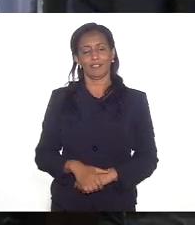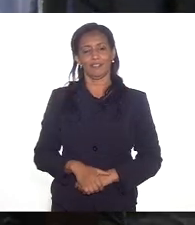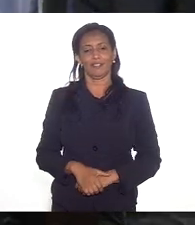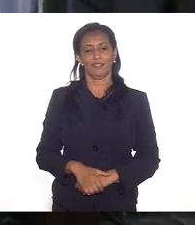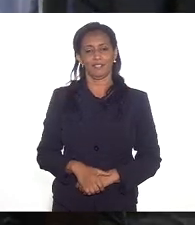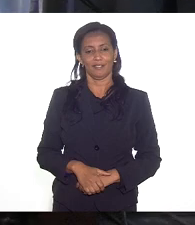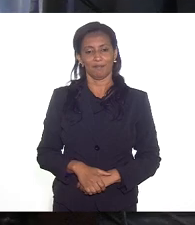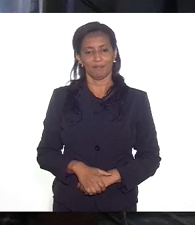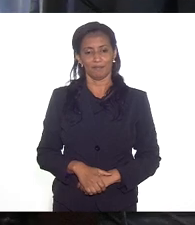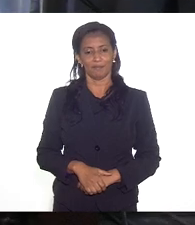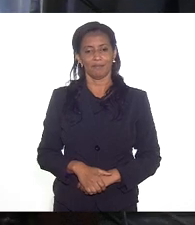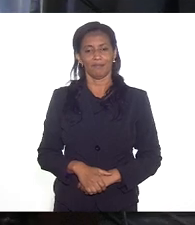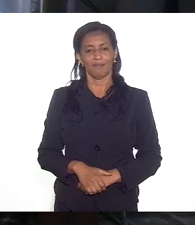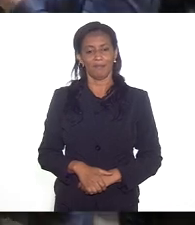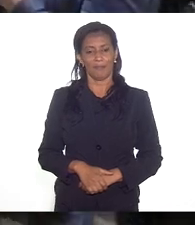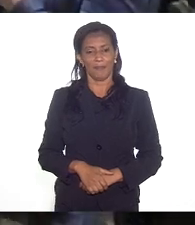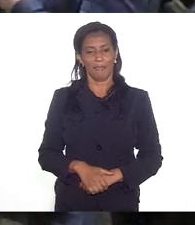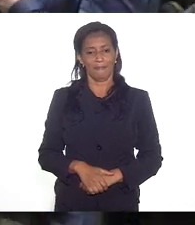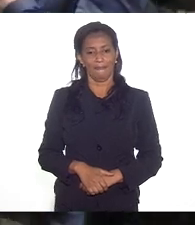ó